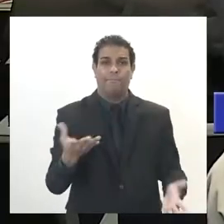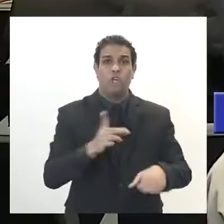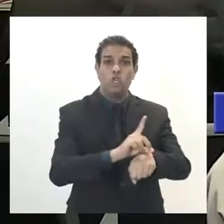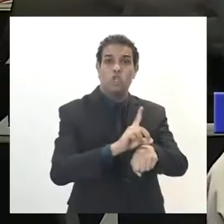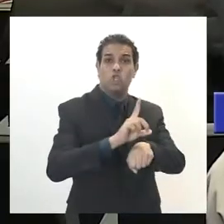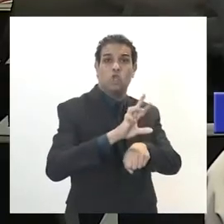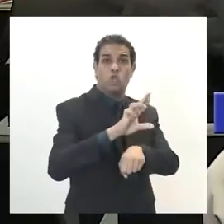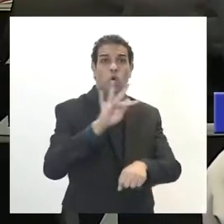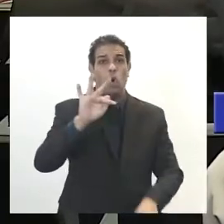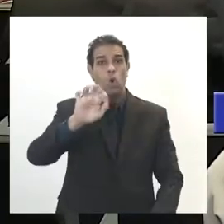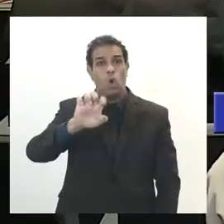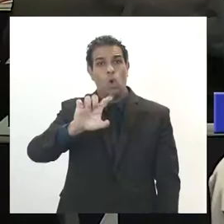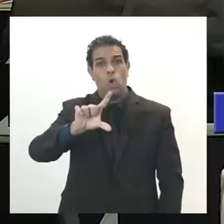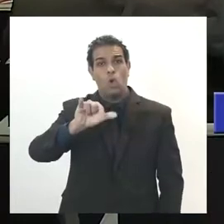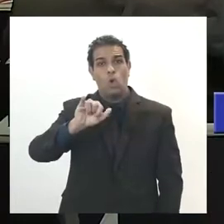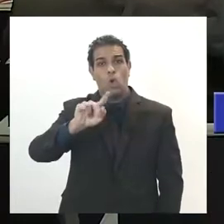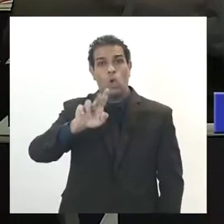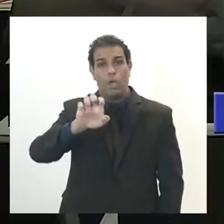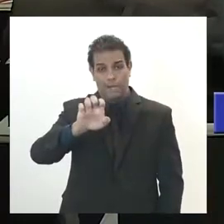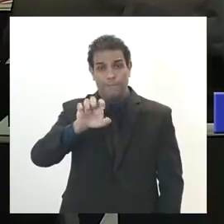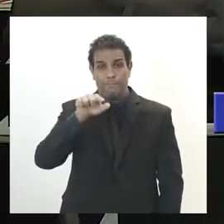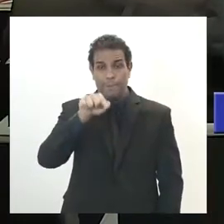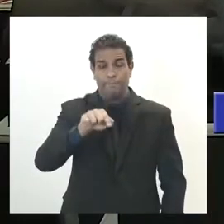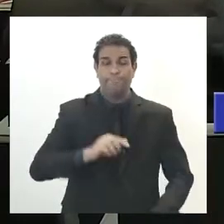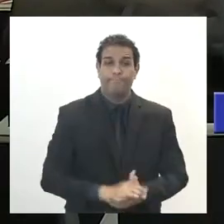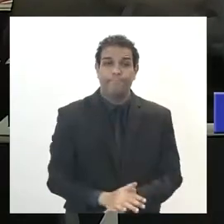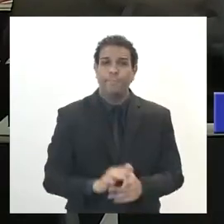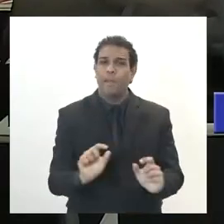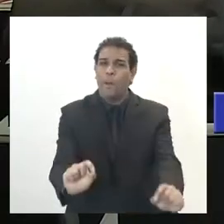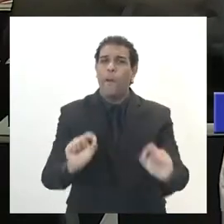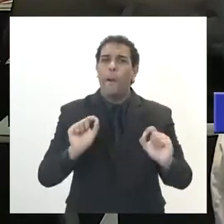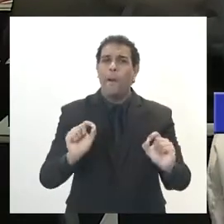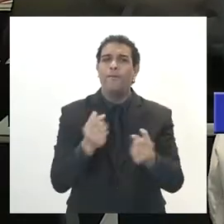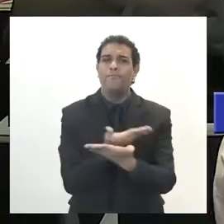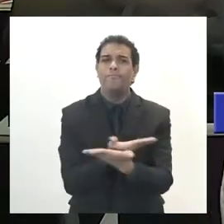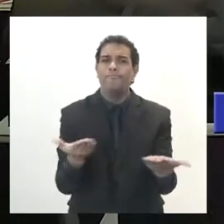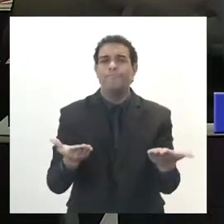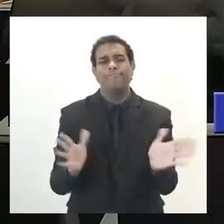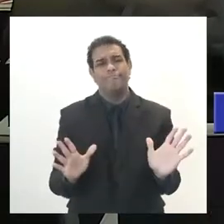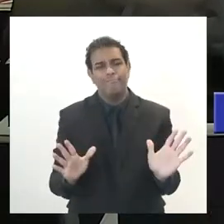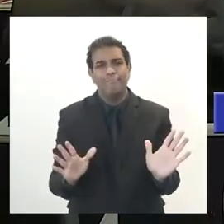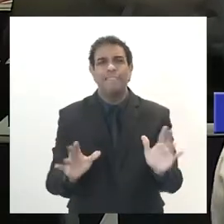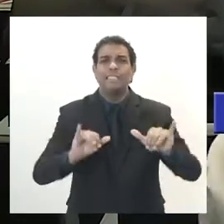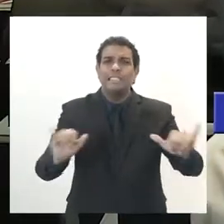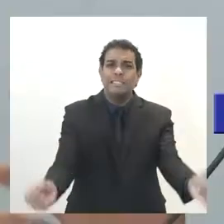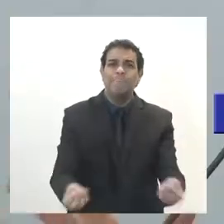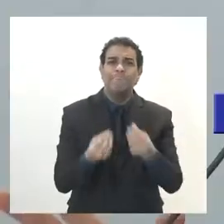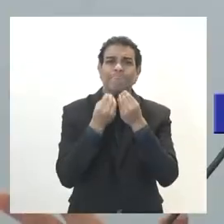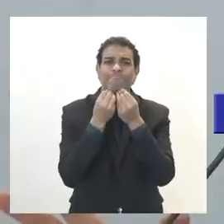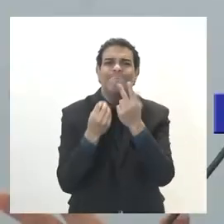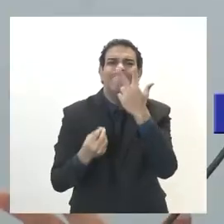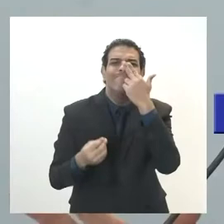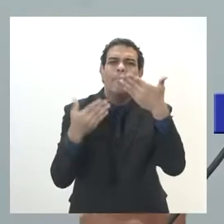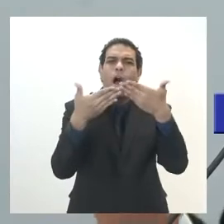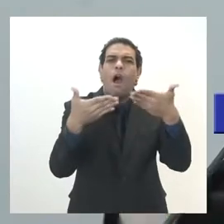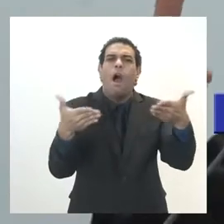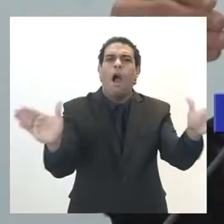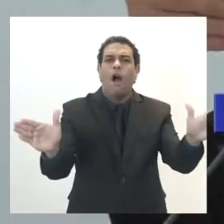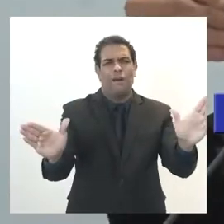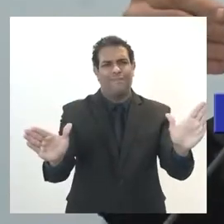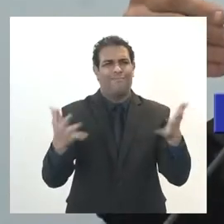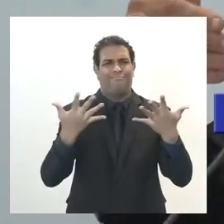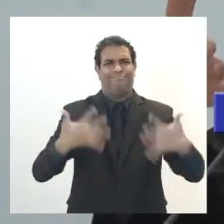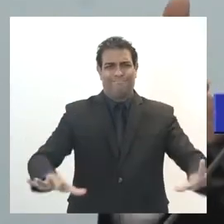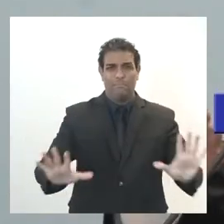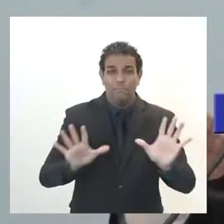Dr Felipe Gonçalves presidente da Maré para eu digo assim para abertura mas